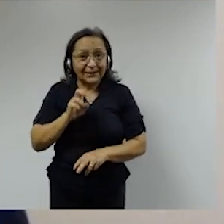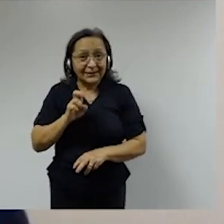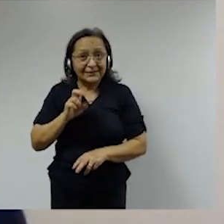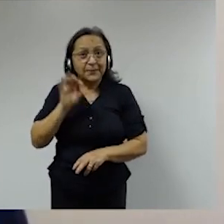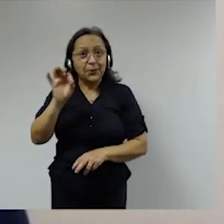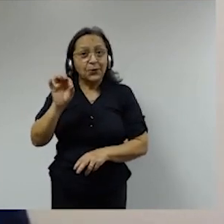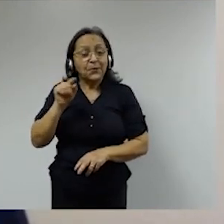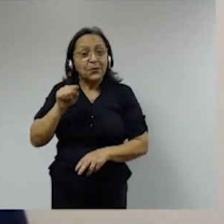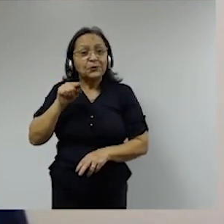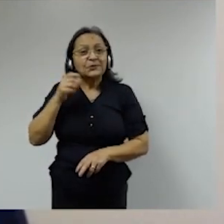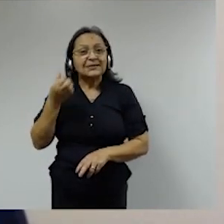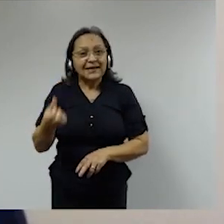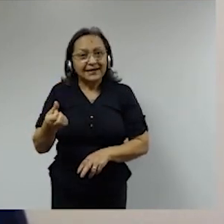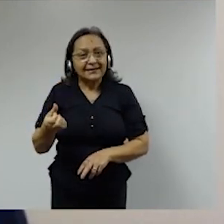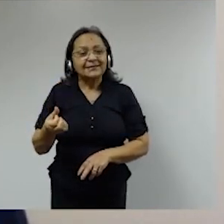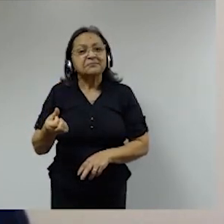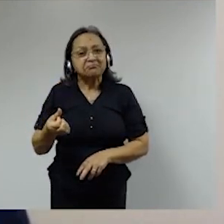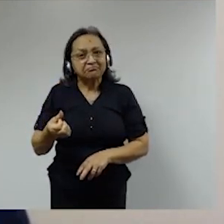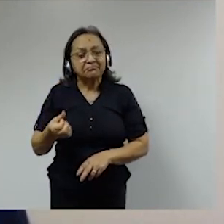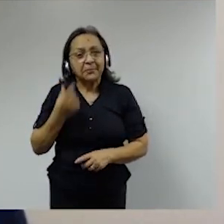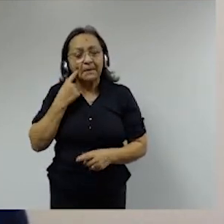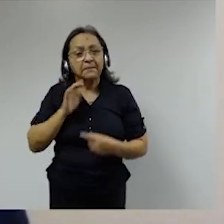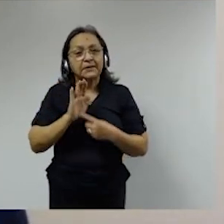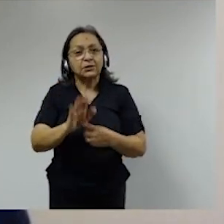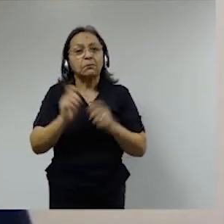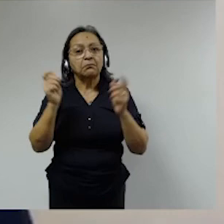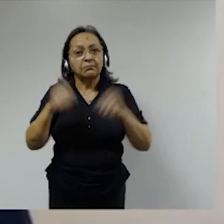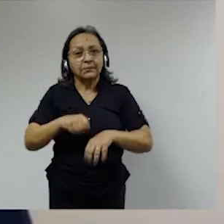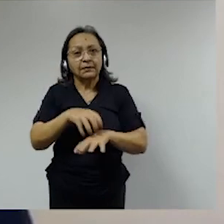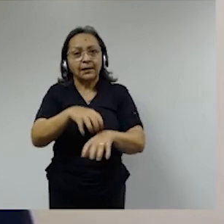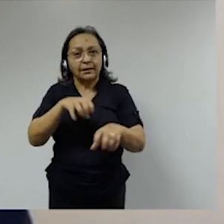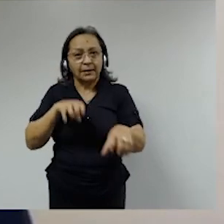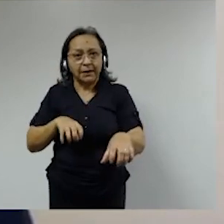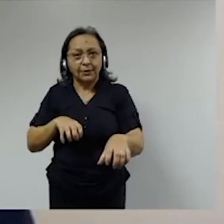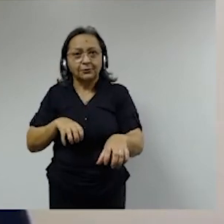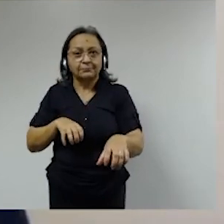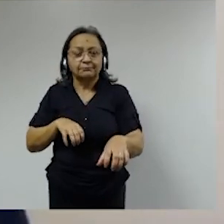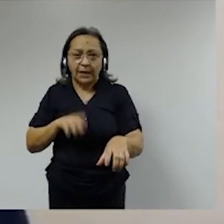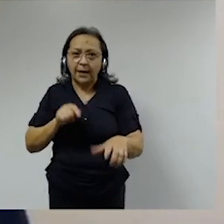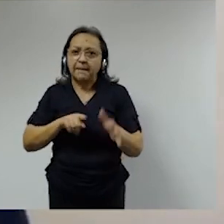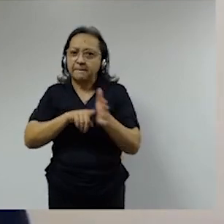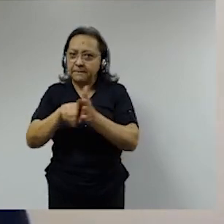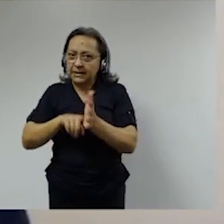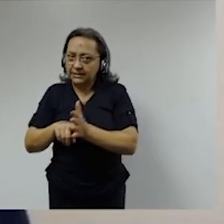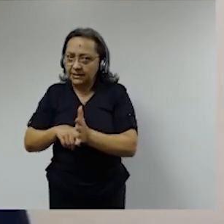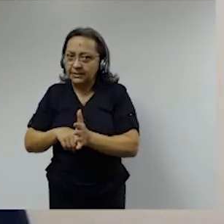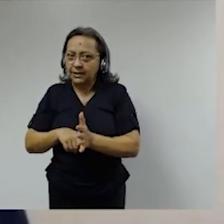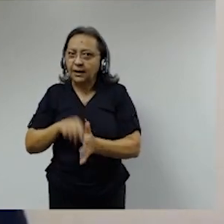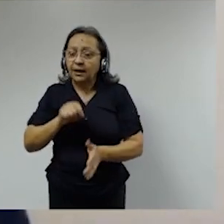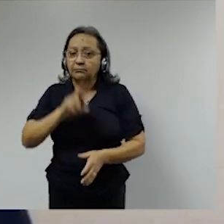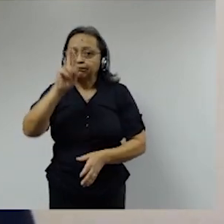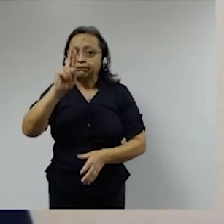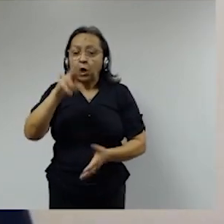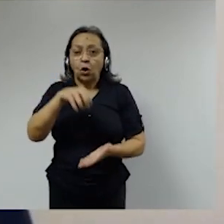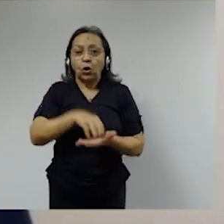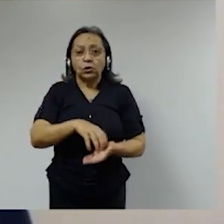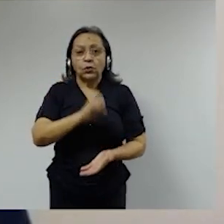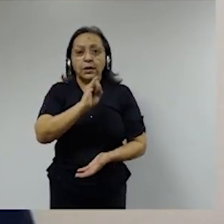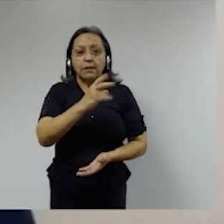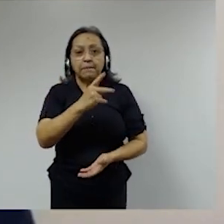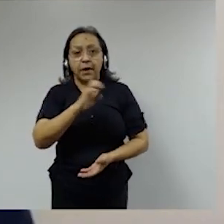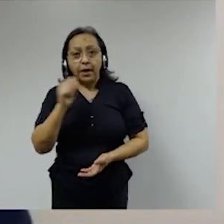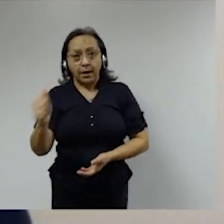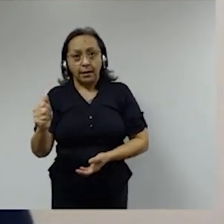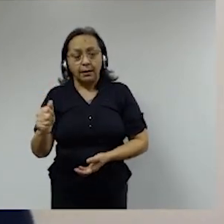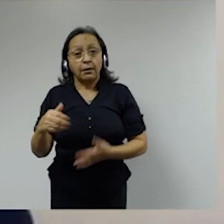desenvolvidas apresentam um potencial de teletrabalho, segundo pesquisa realizada pelo IPEA. Vejam, nós